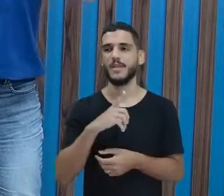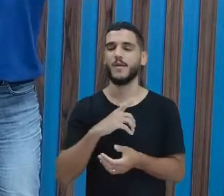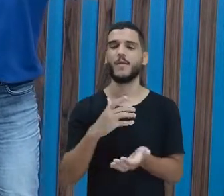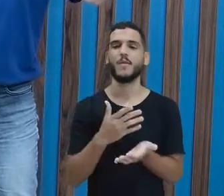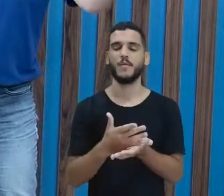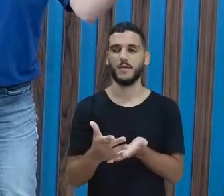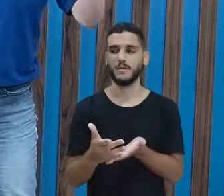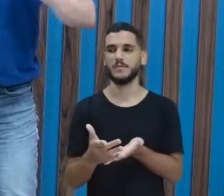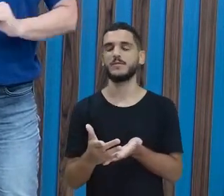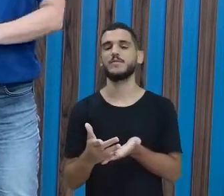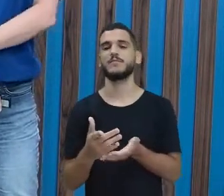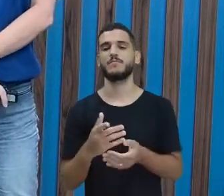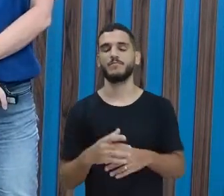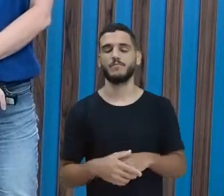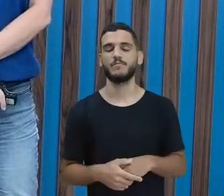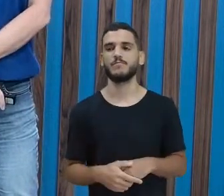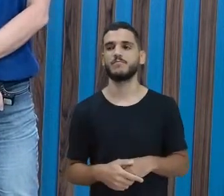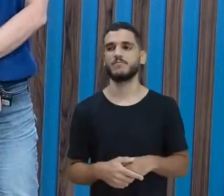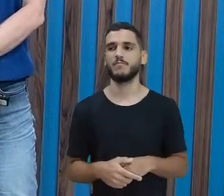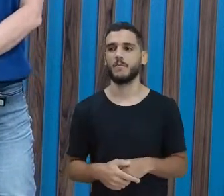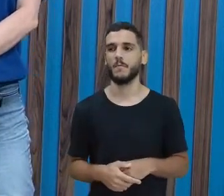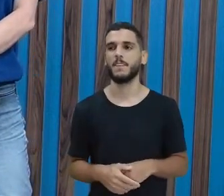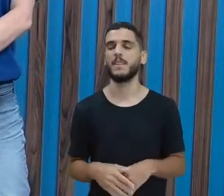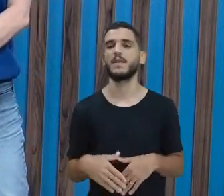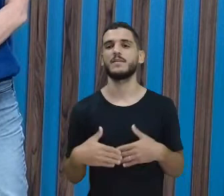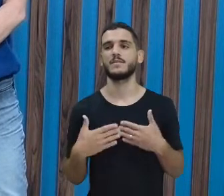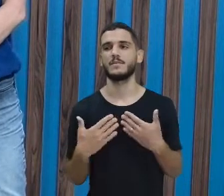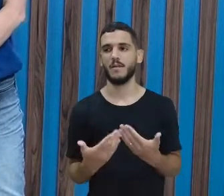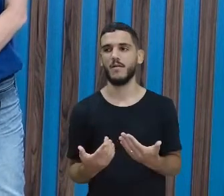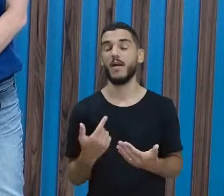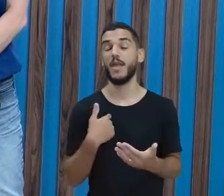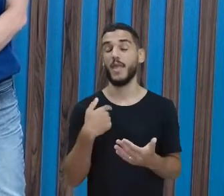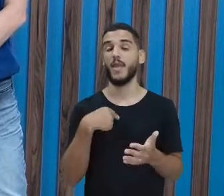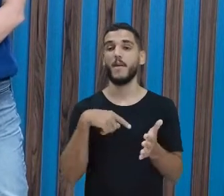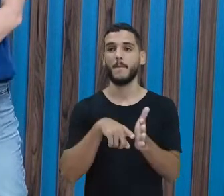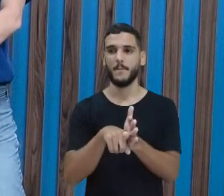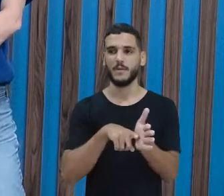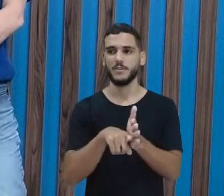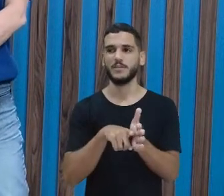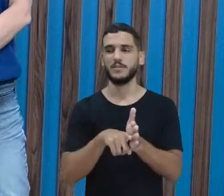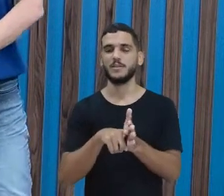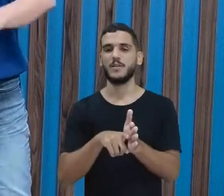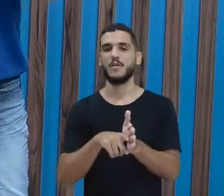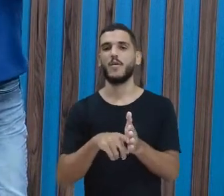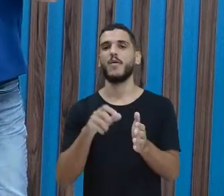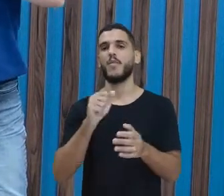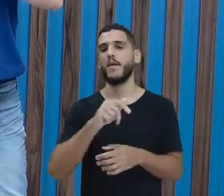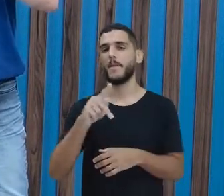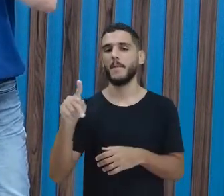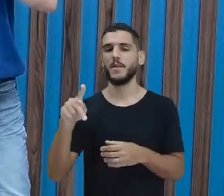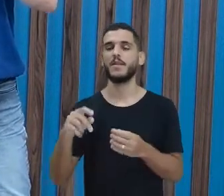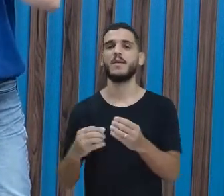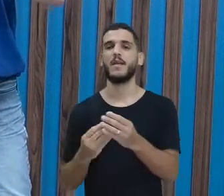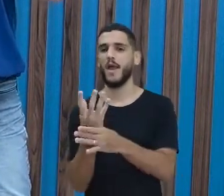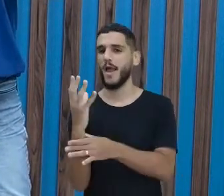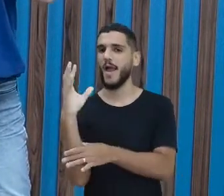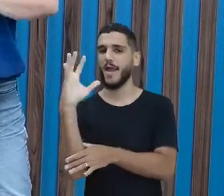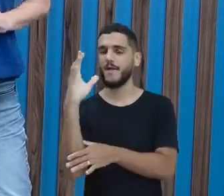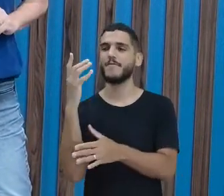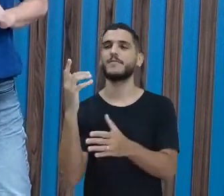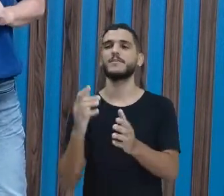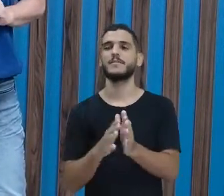teve lá o começo de tudo. Então, eu fui pesquisar na árvore de livros, e até vou falar aqui um negócio,